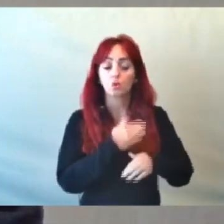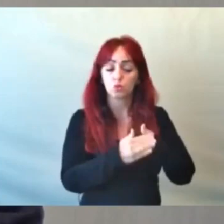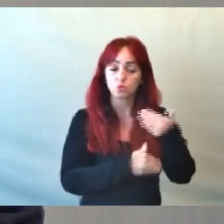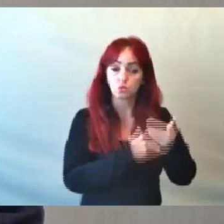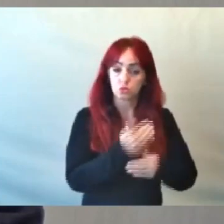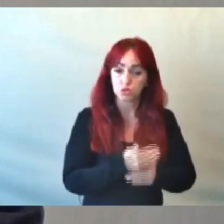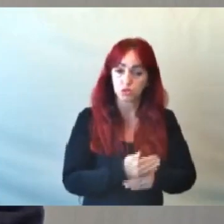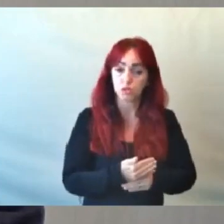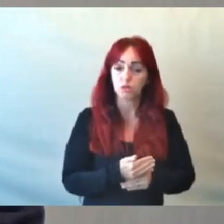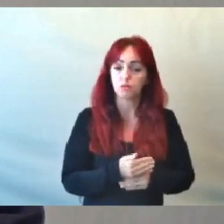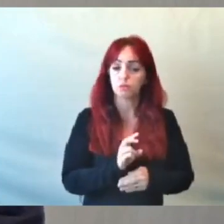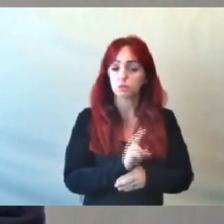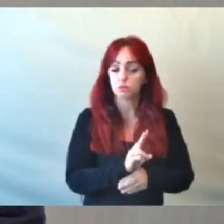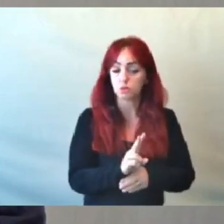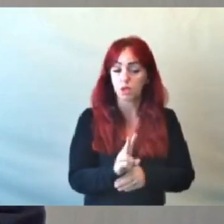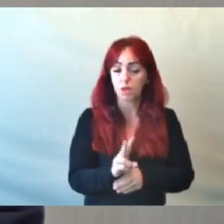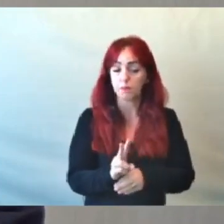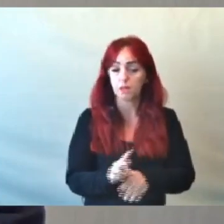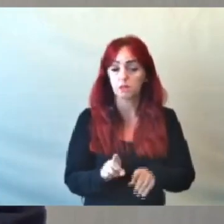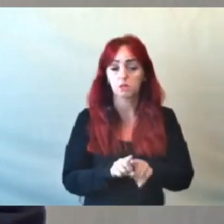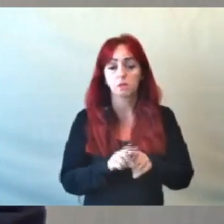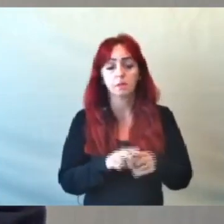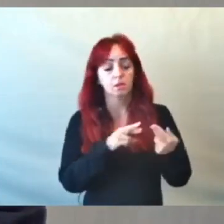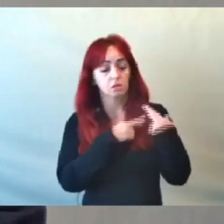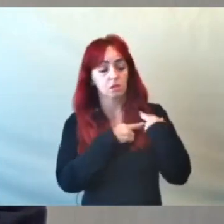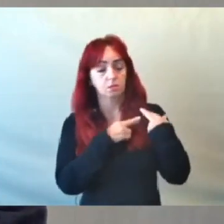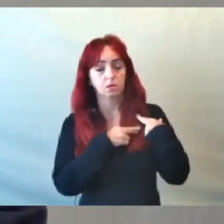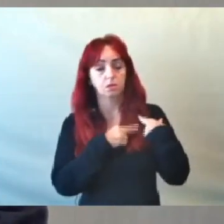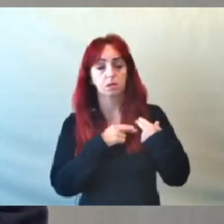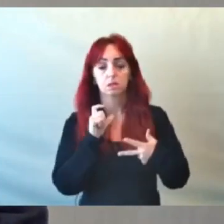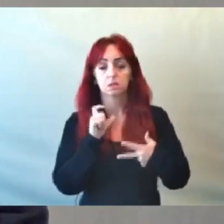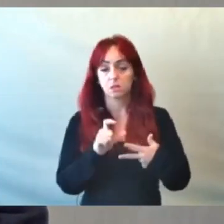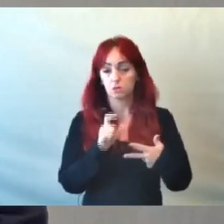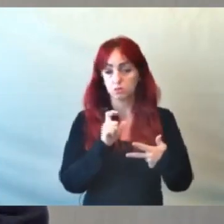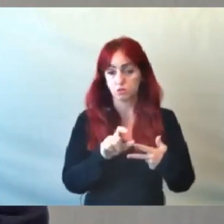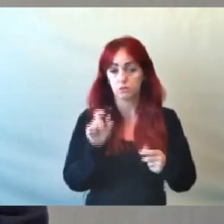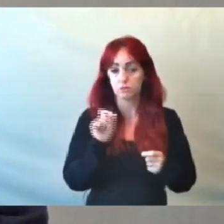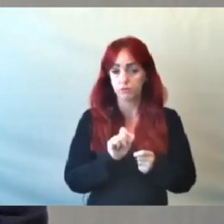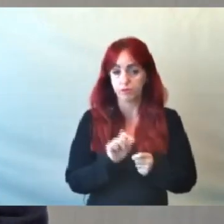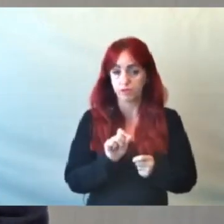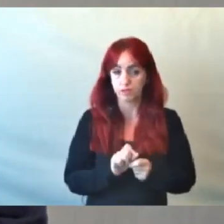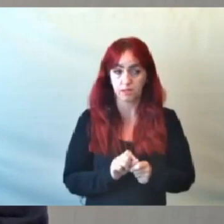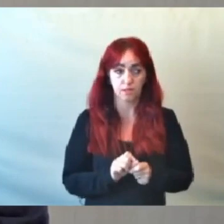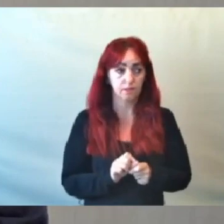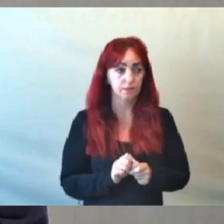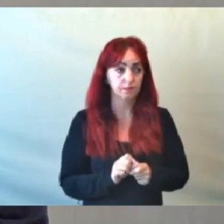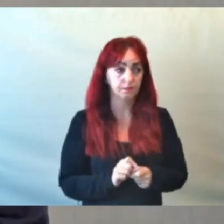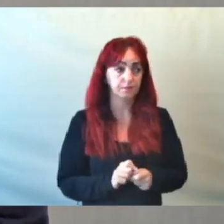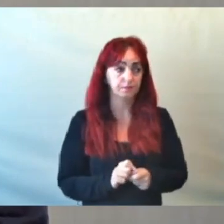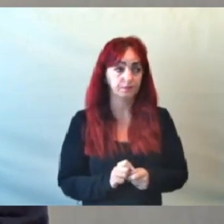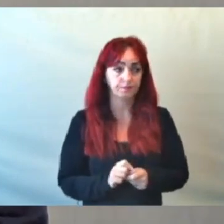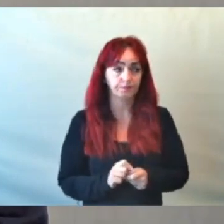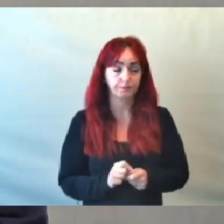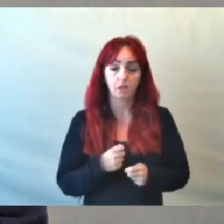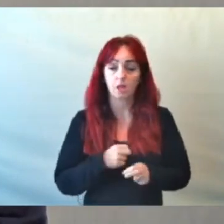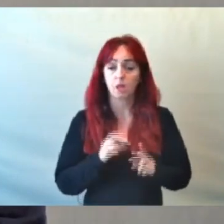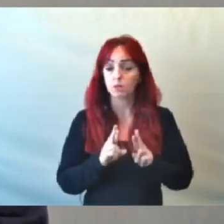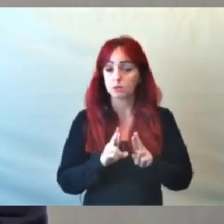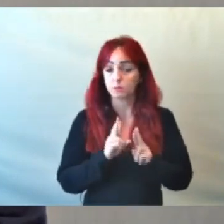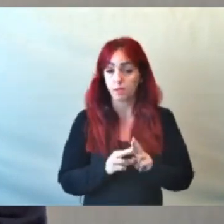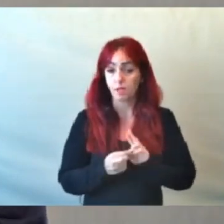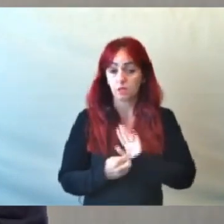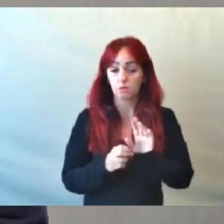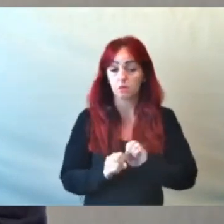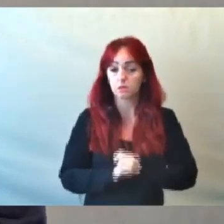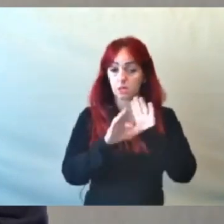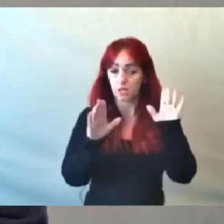a responsabilidade do executivo de fazer. E eu espero que fique muito claro para os senhores professores, porque a gente tem